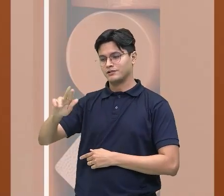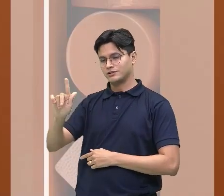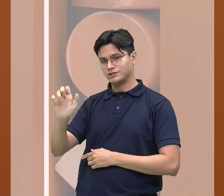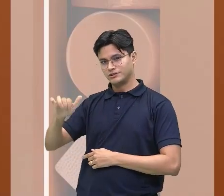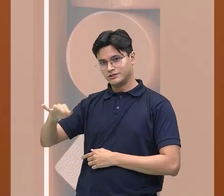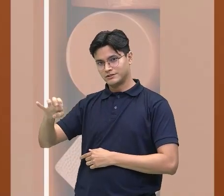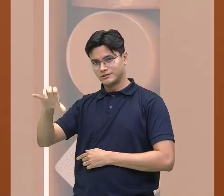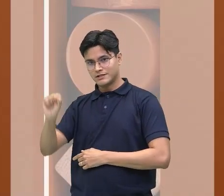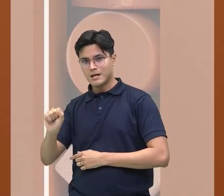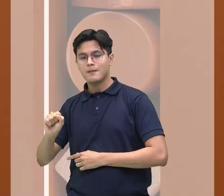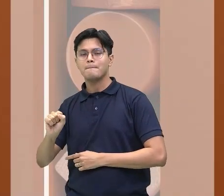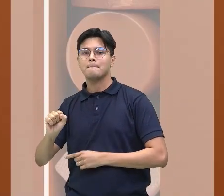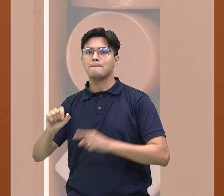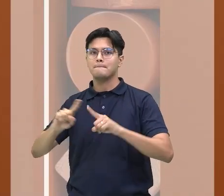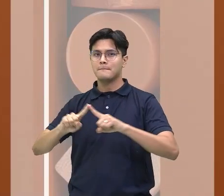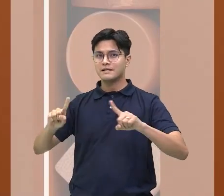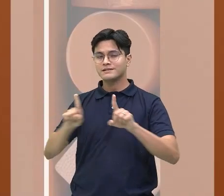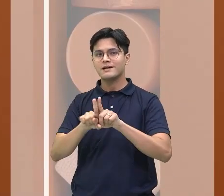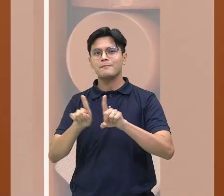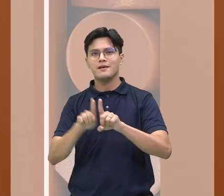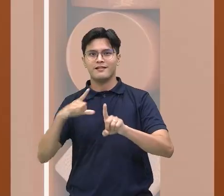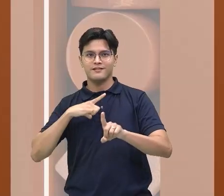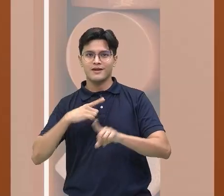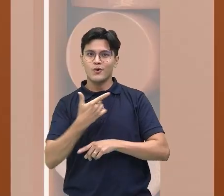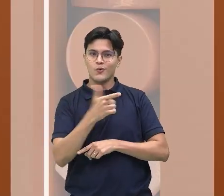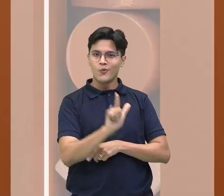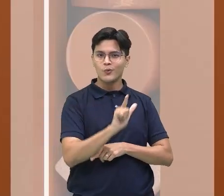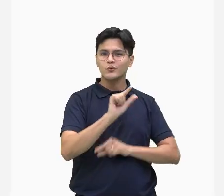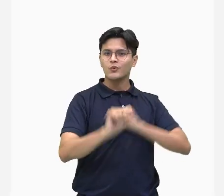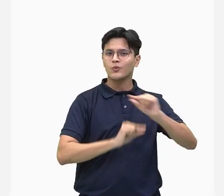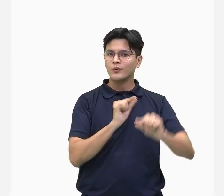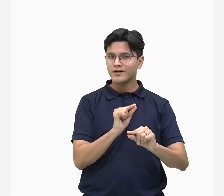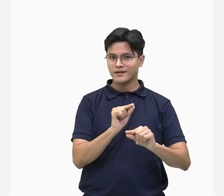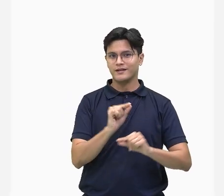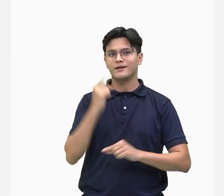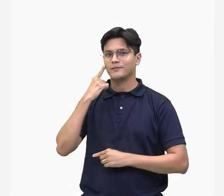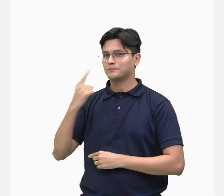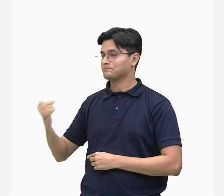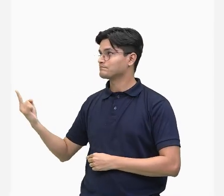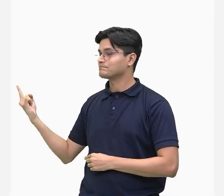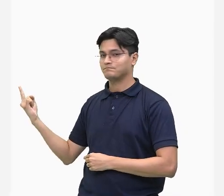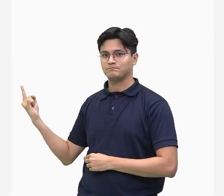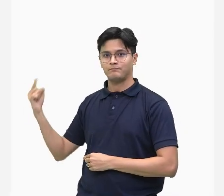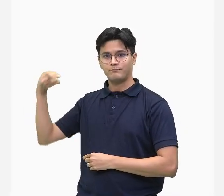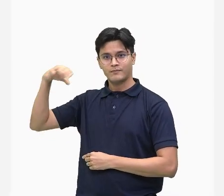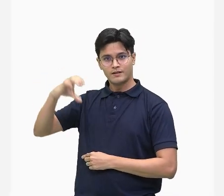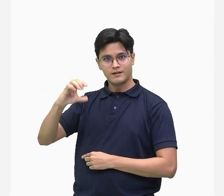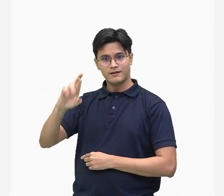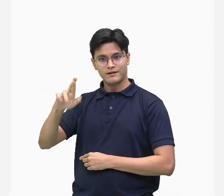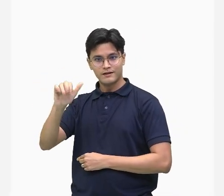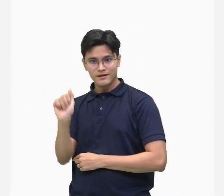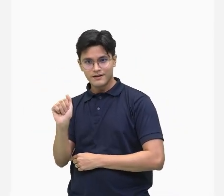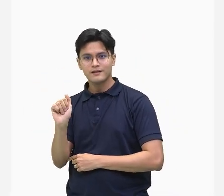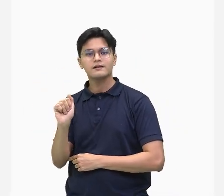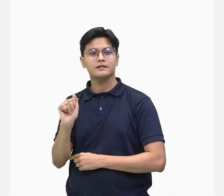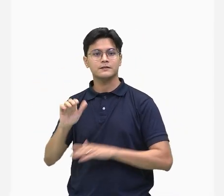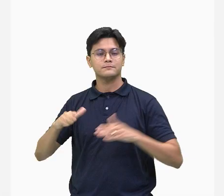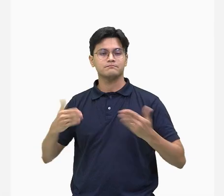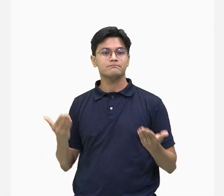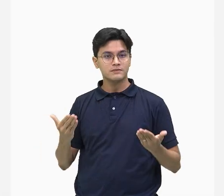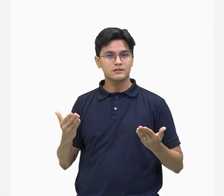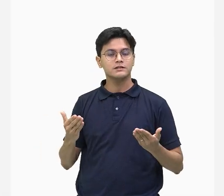teremos o quê? O arranjo de reservas de contingência, gente. O BRICS acabou lançando um fundo